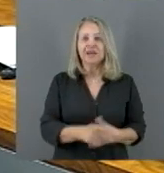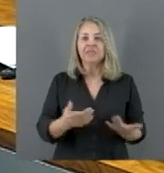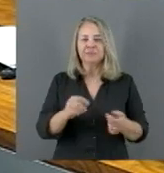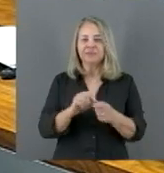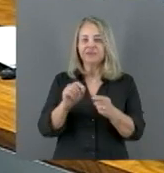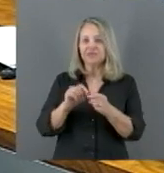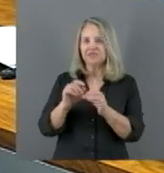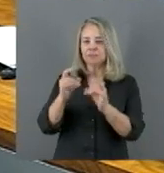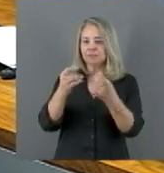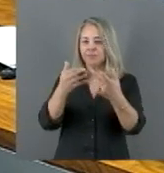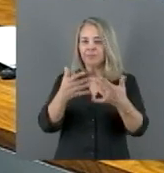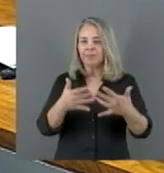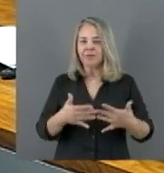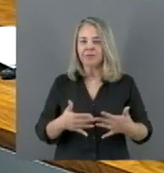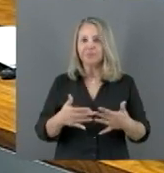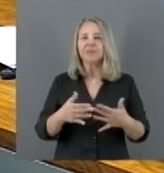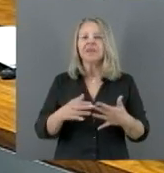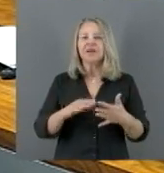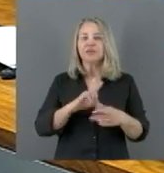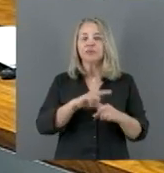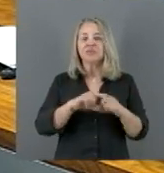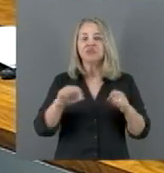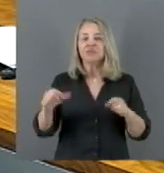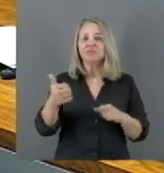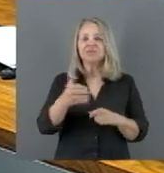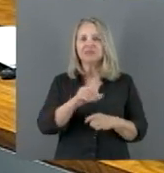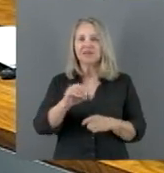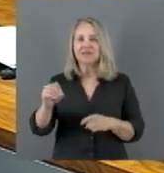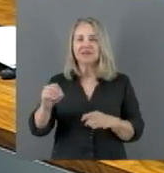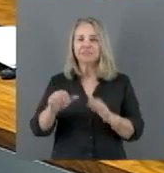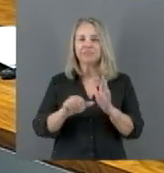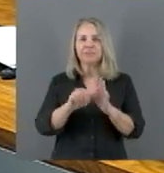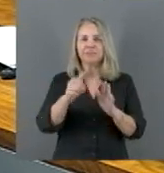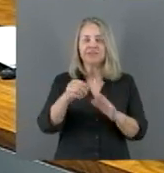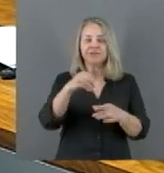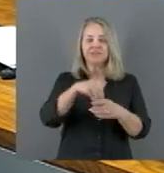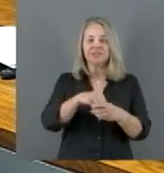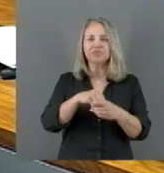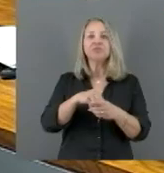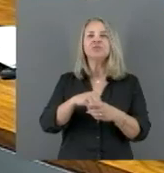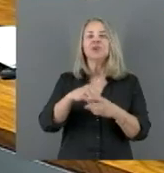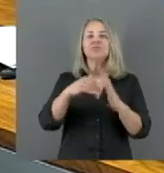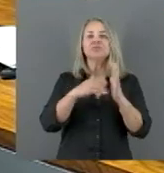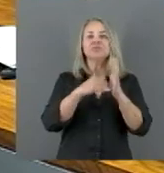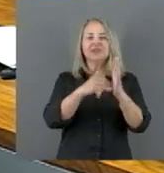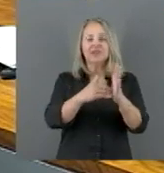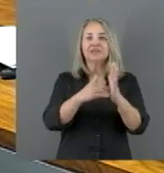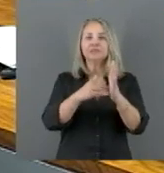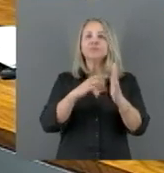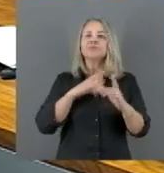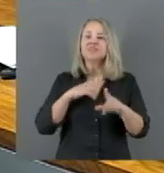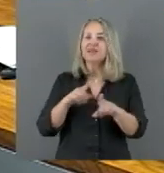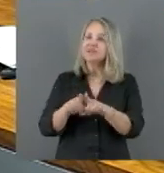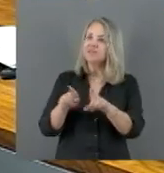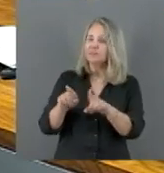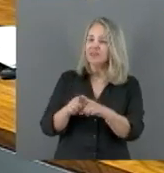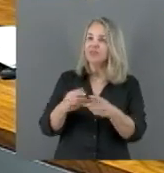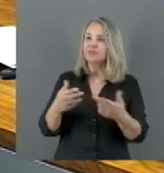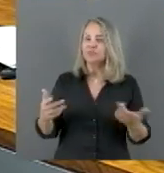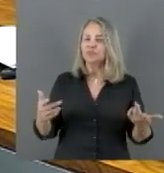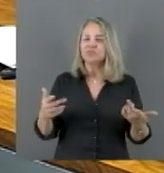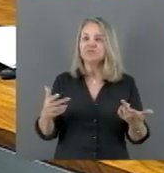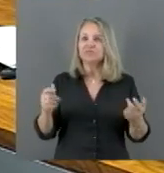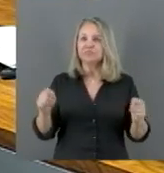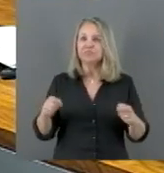decorre do artigo 101º do Regimento Interno do Senado Federal. E não existe, portanto, óbices formais